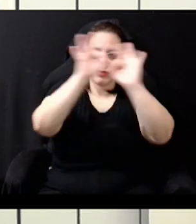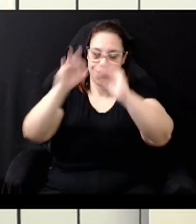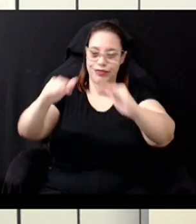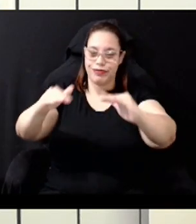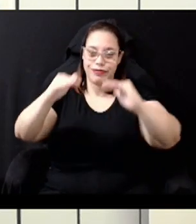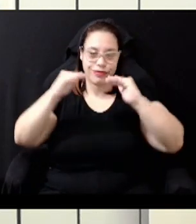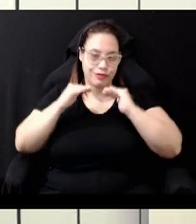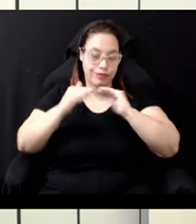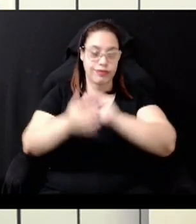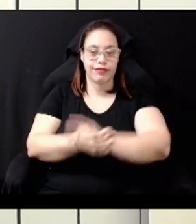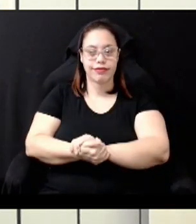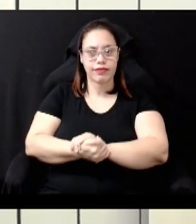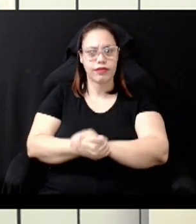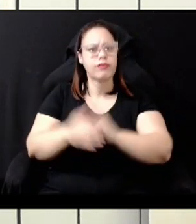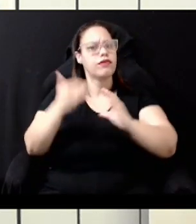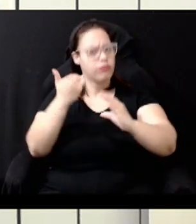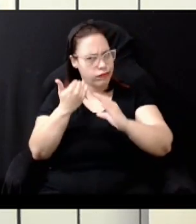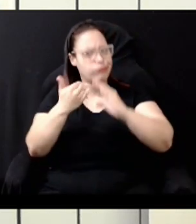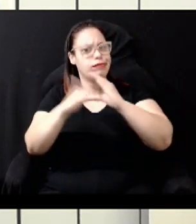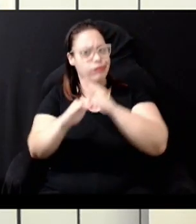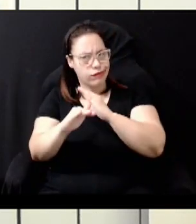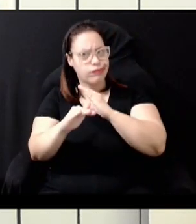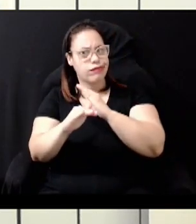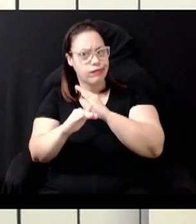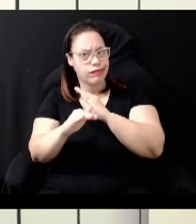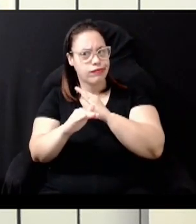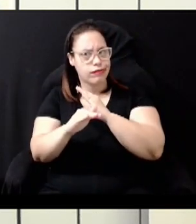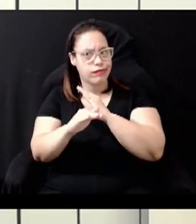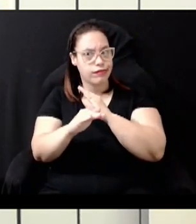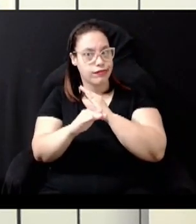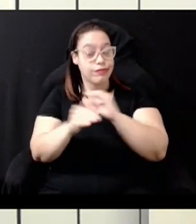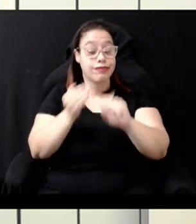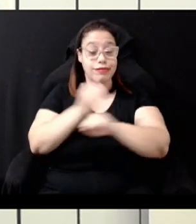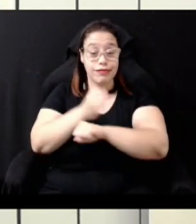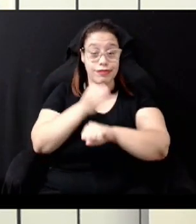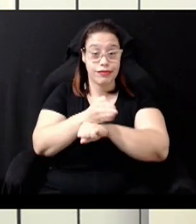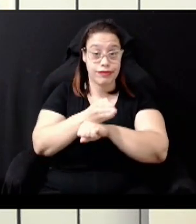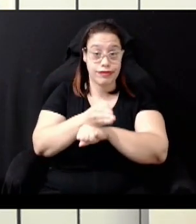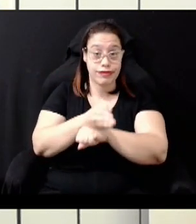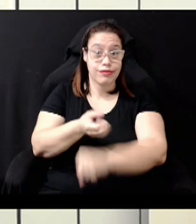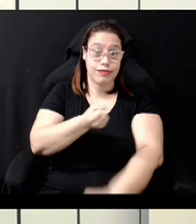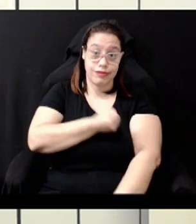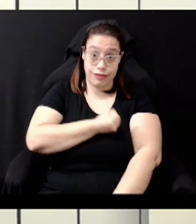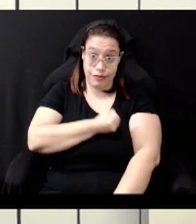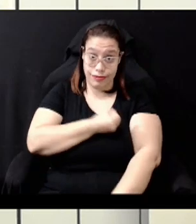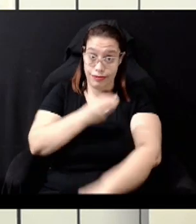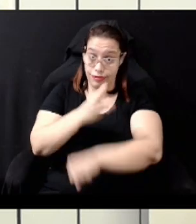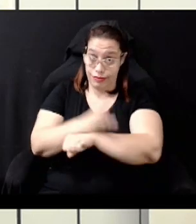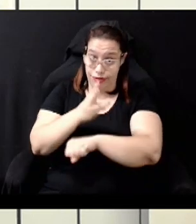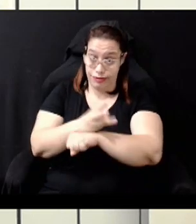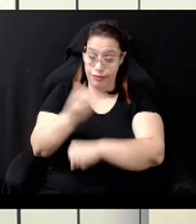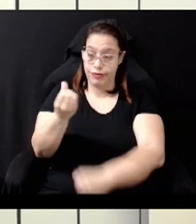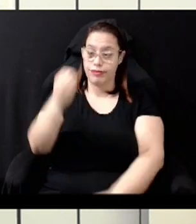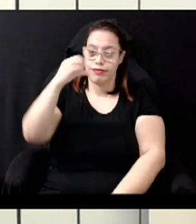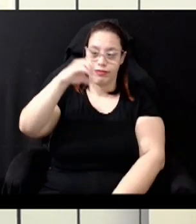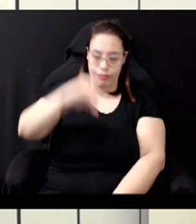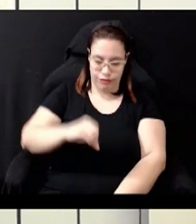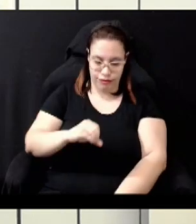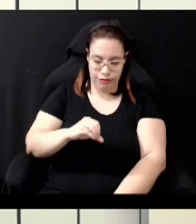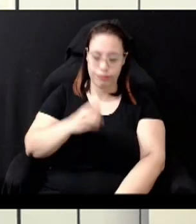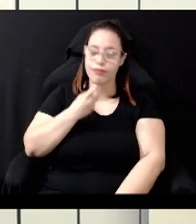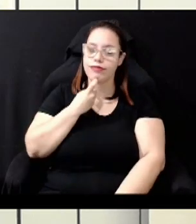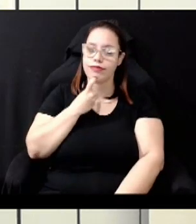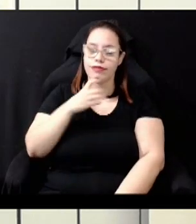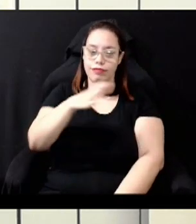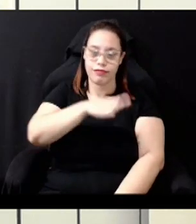sua audiência e participe, mande a sua mensagem para o número do nosso WhatsApp. 19 é o nosso DDD,